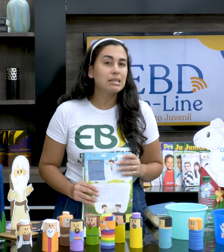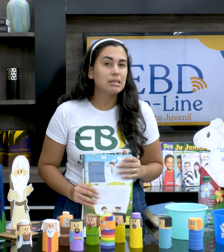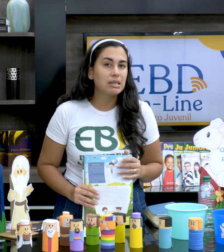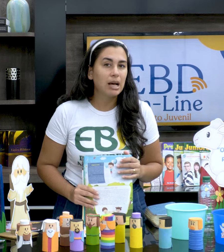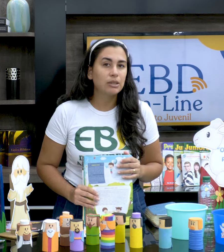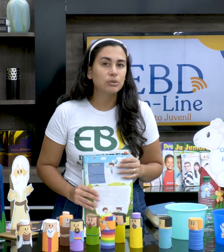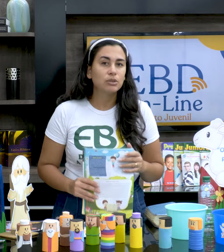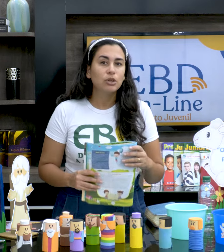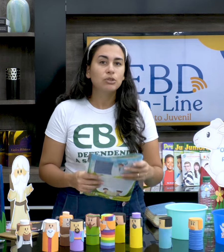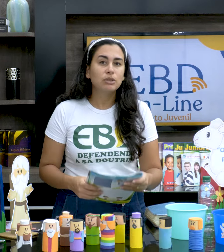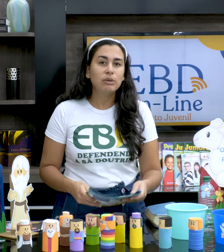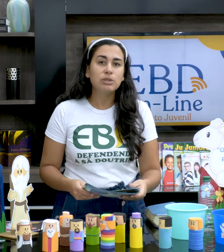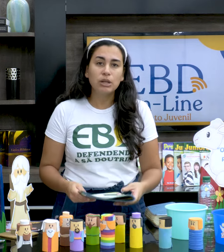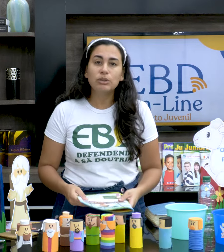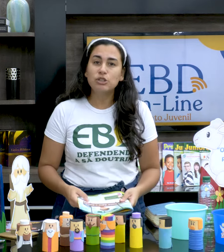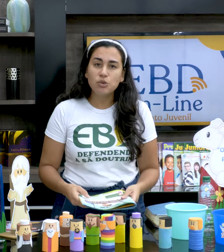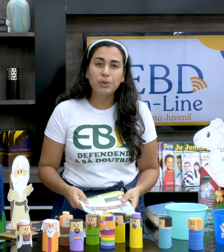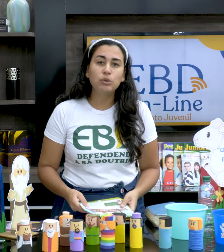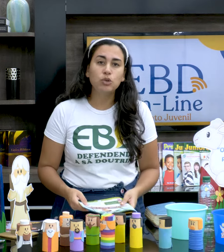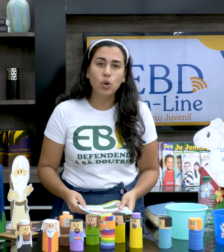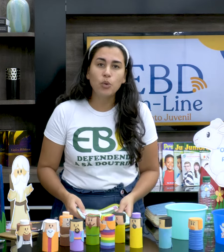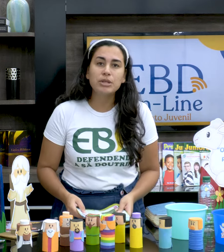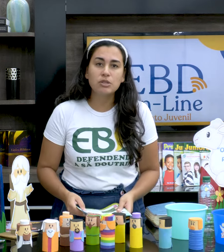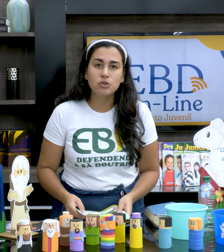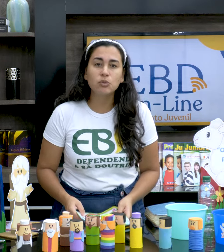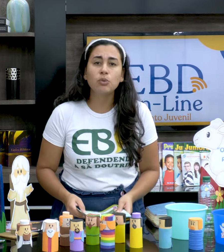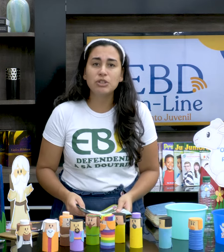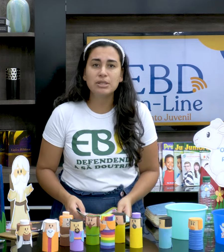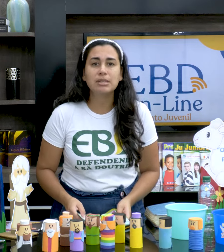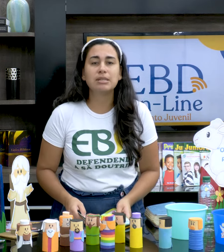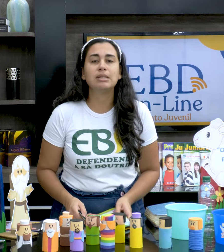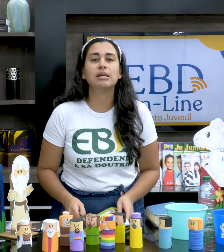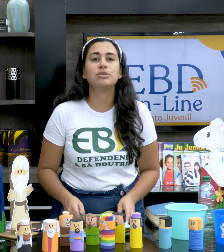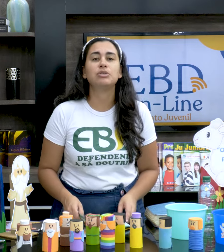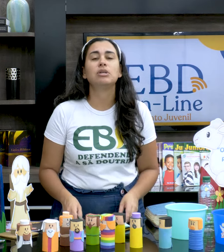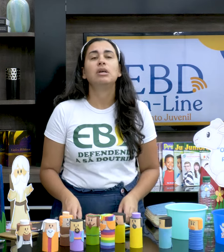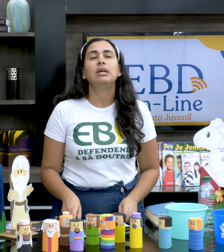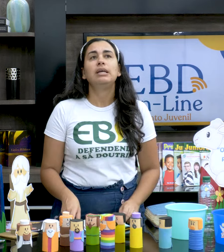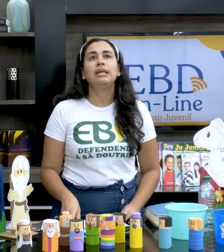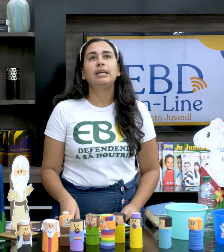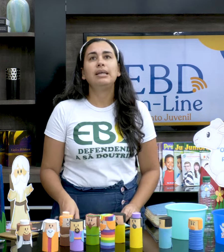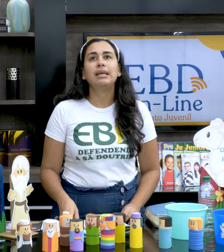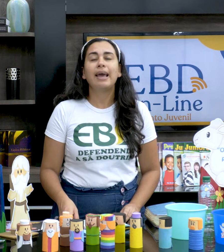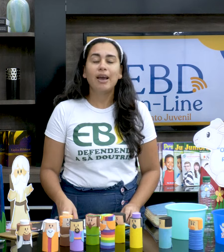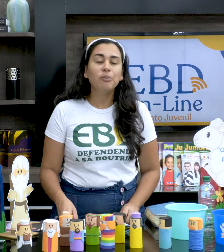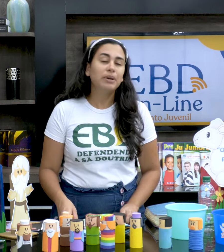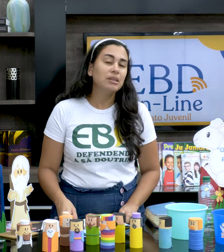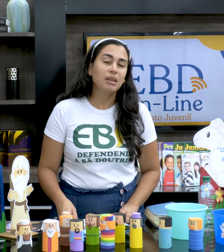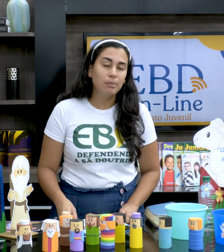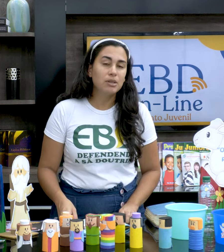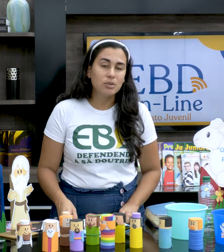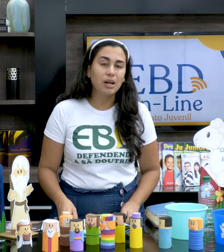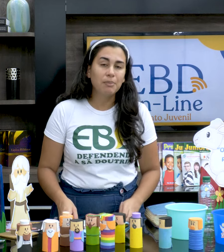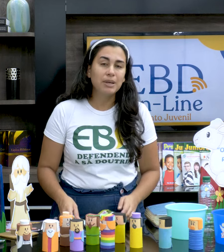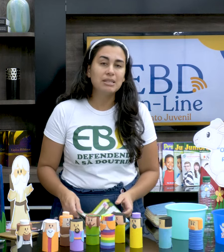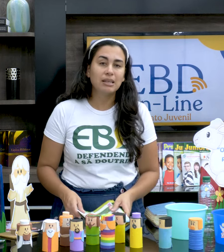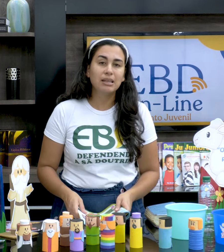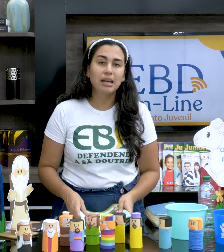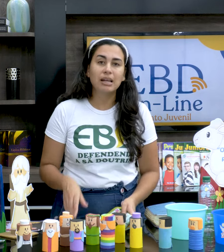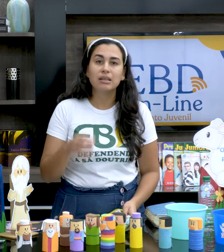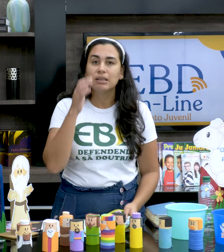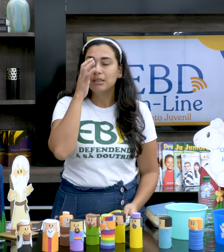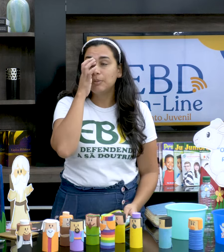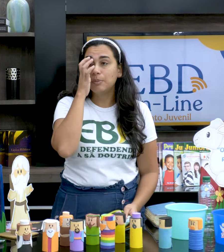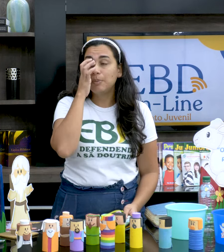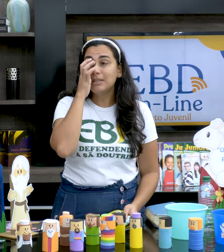de necessário. O Senhor tem suprido todas as tuas necessidades. E realmente ele balançou a cabeça